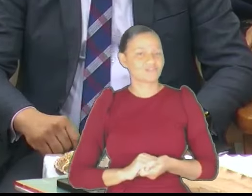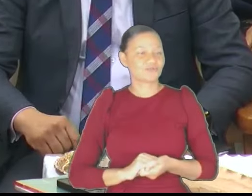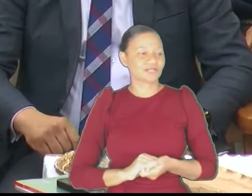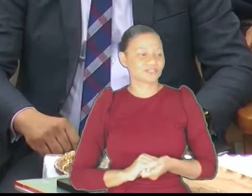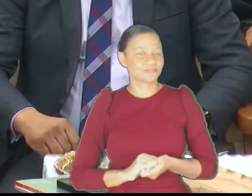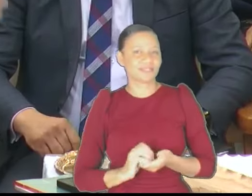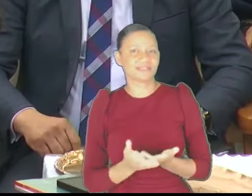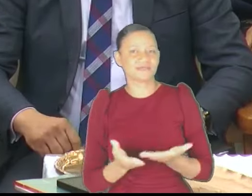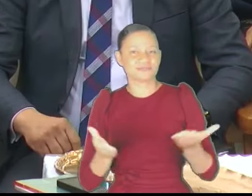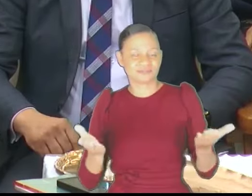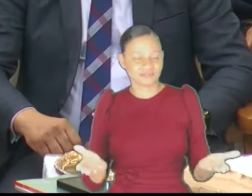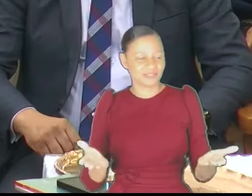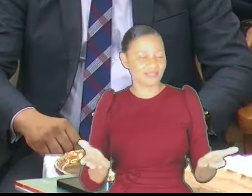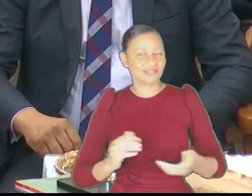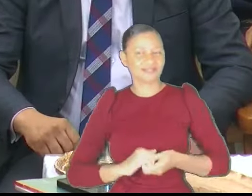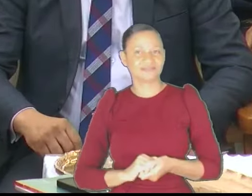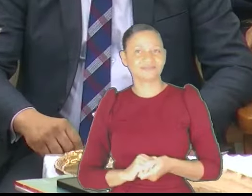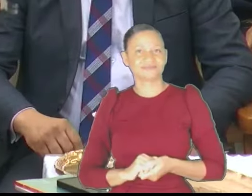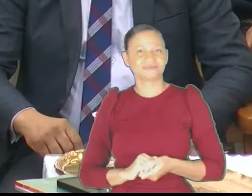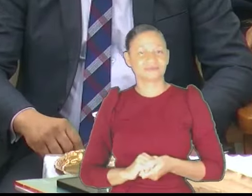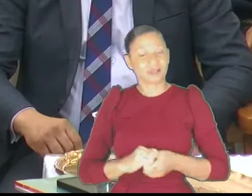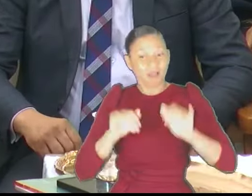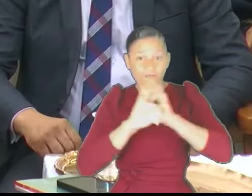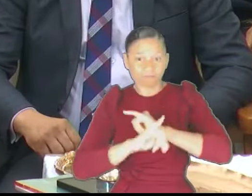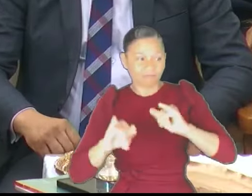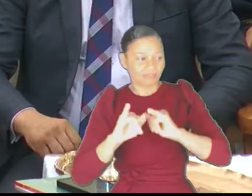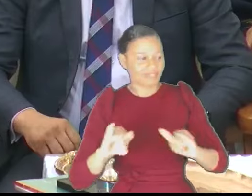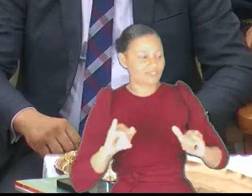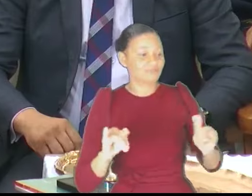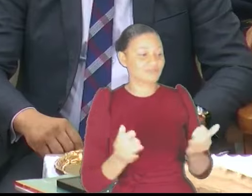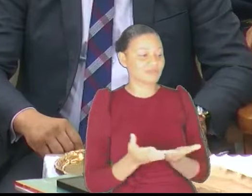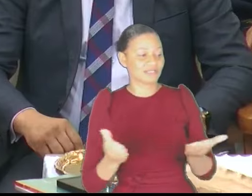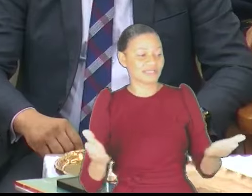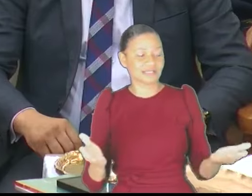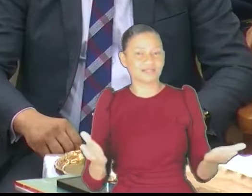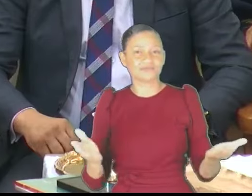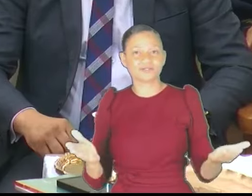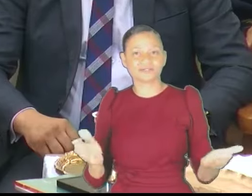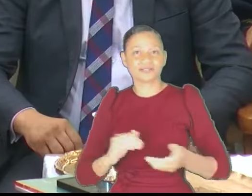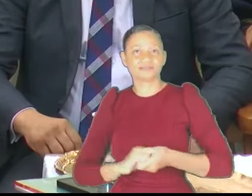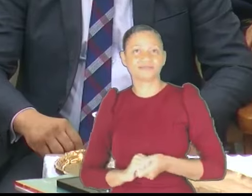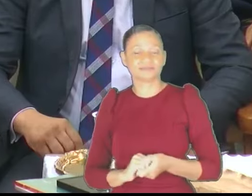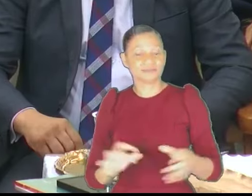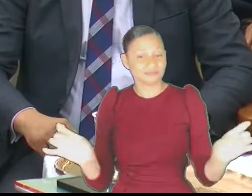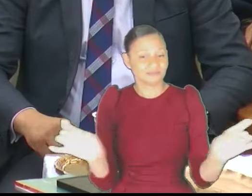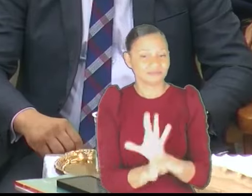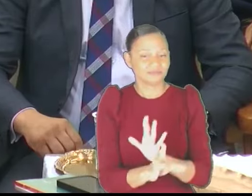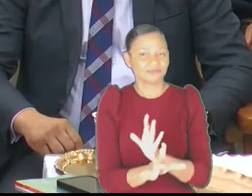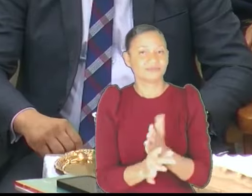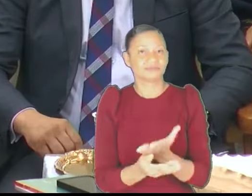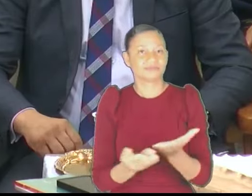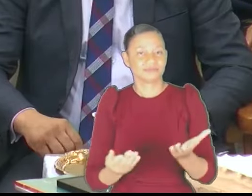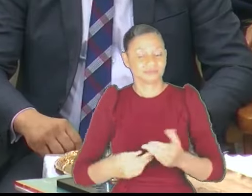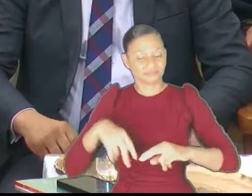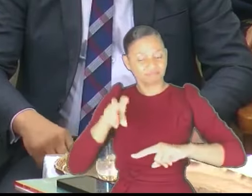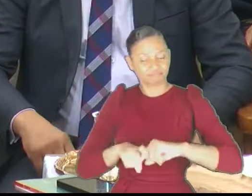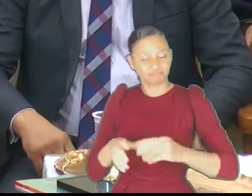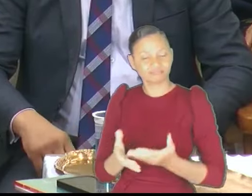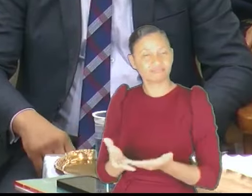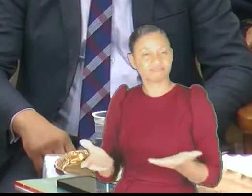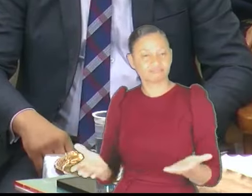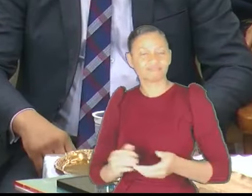declara a falência da igreja. Declara, pastor, declara. Se sentar com a administração da igreja, senta com ele lá